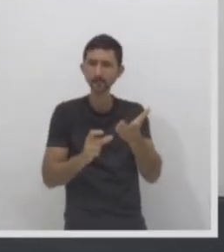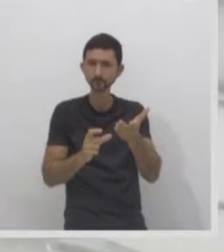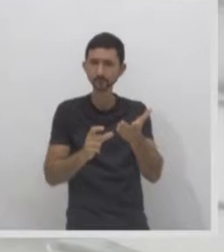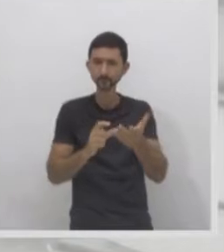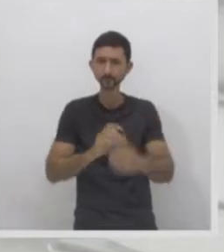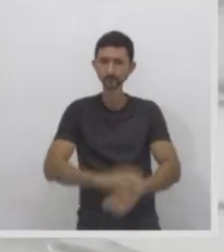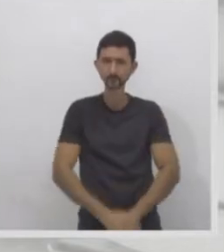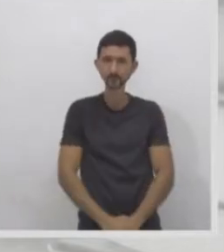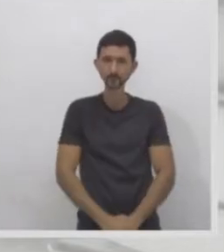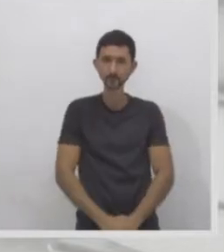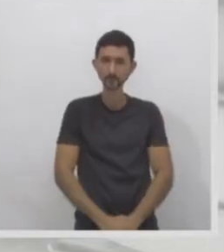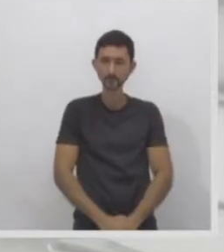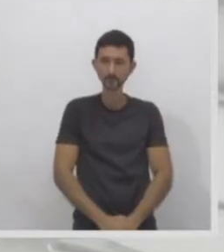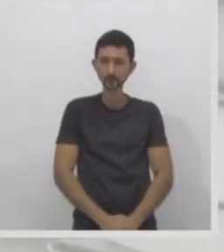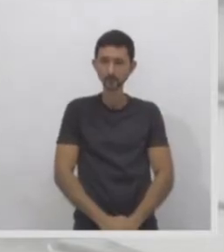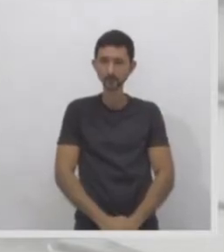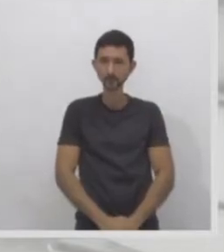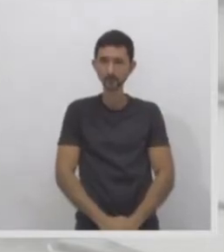notícia.